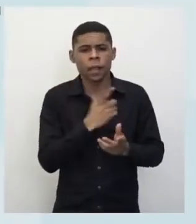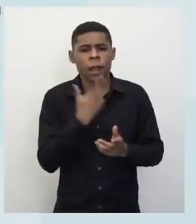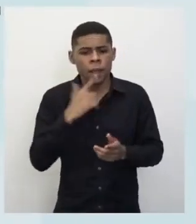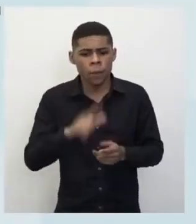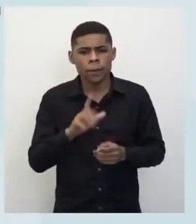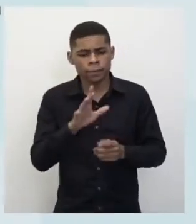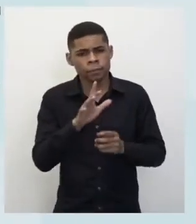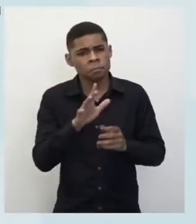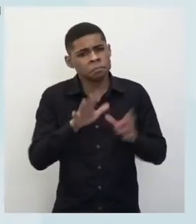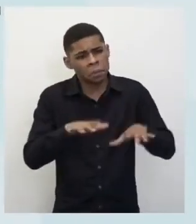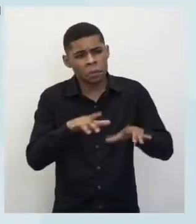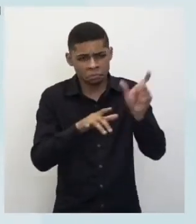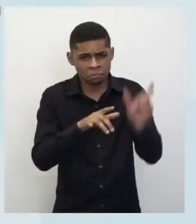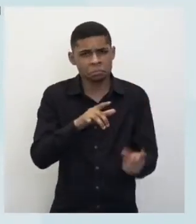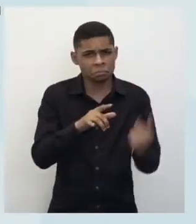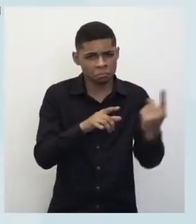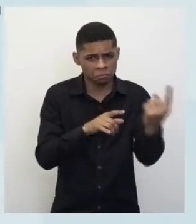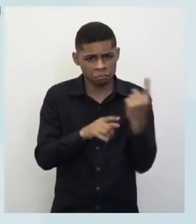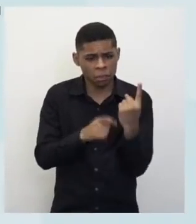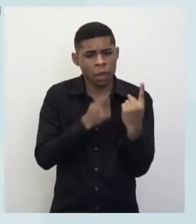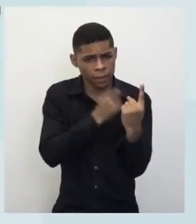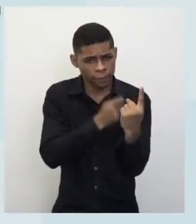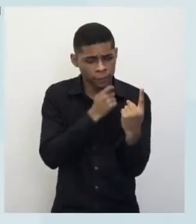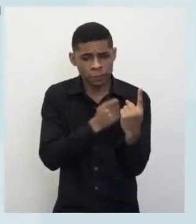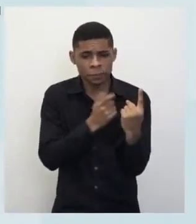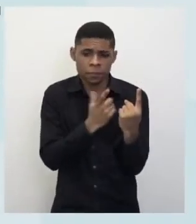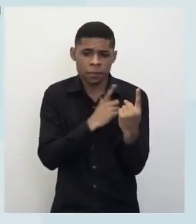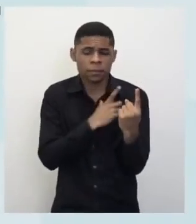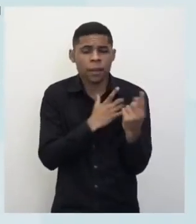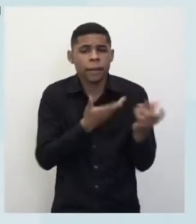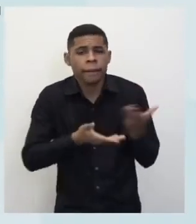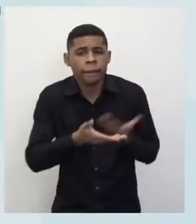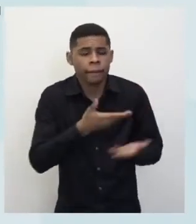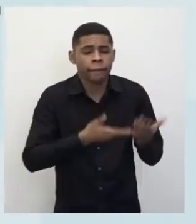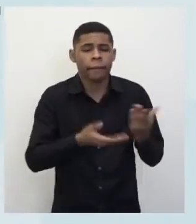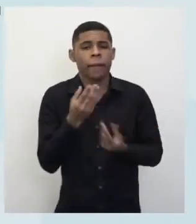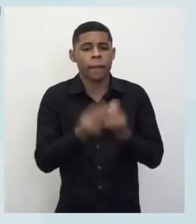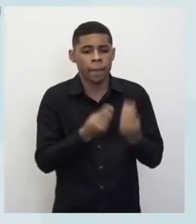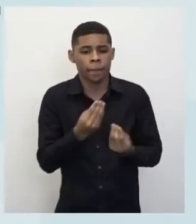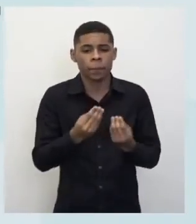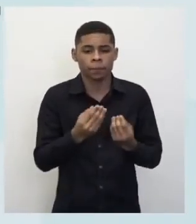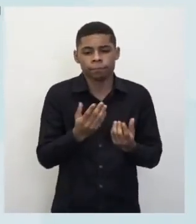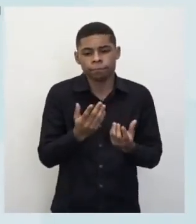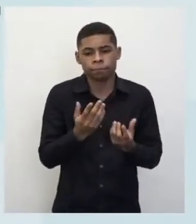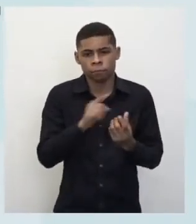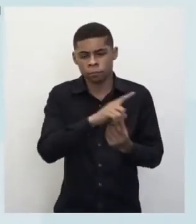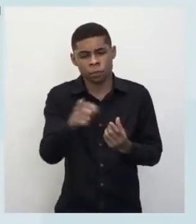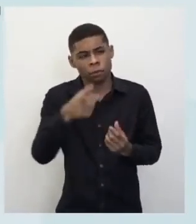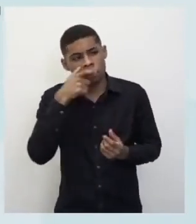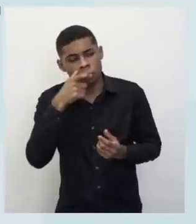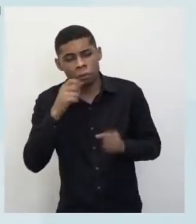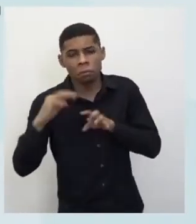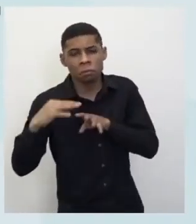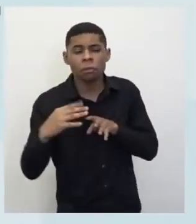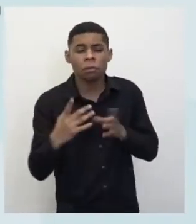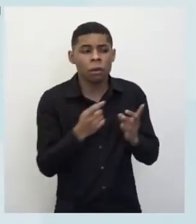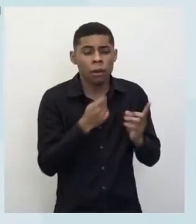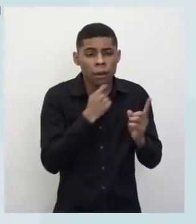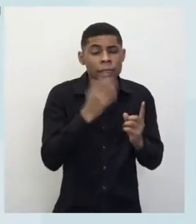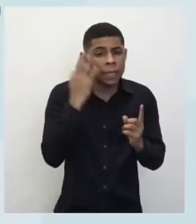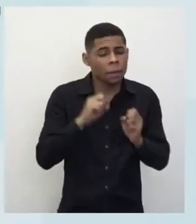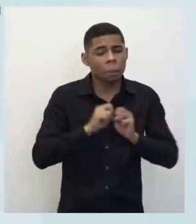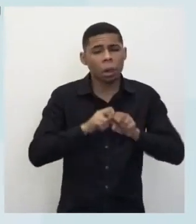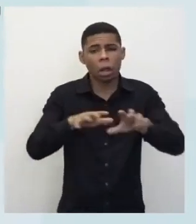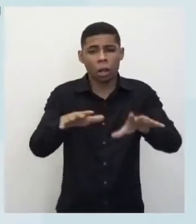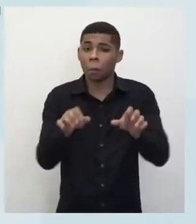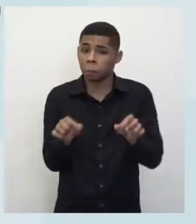do entrevistado, assunto a ser tratado, grau de interação entre os interlocutores e do suporte que a entrevista irá circular,